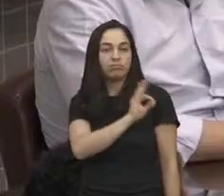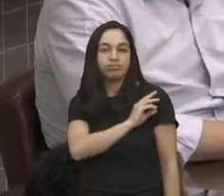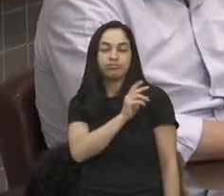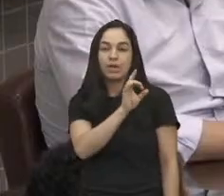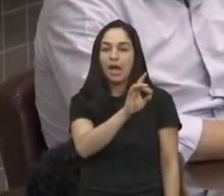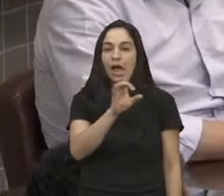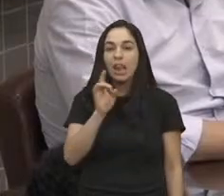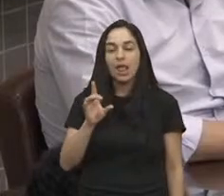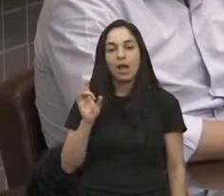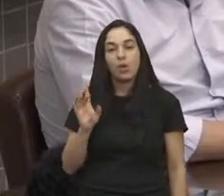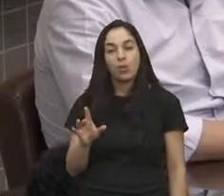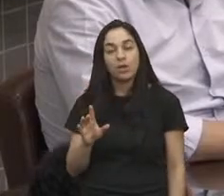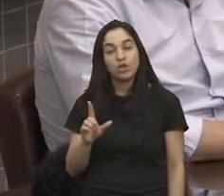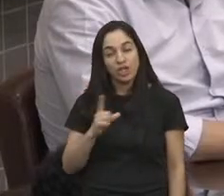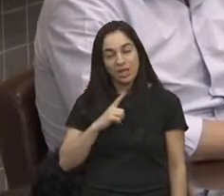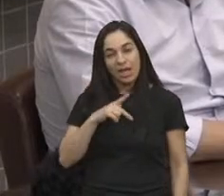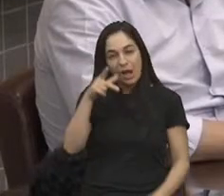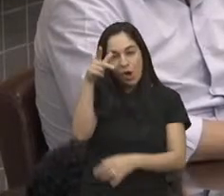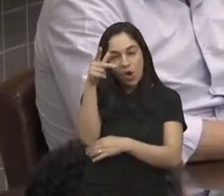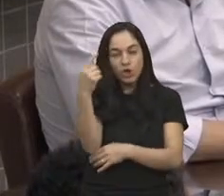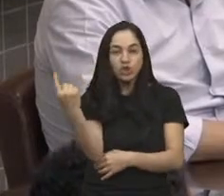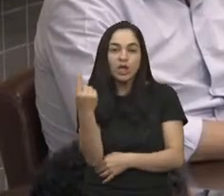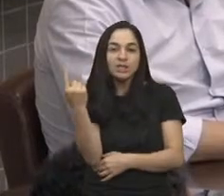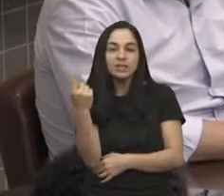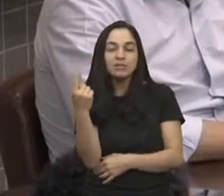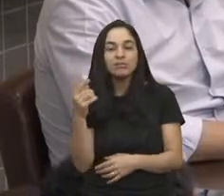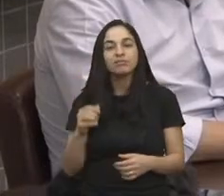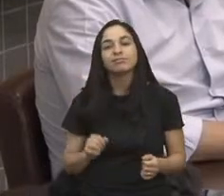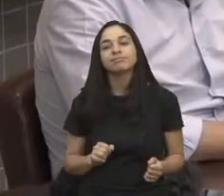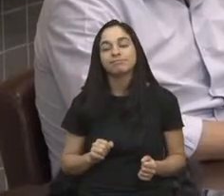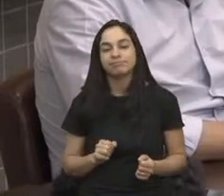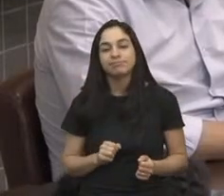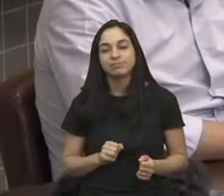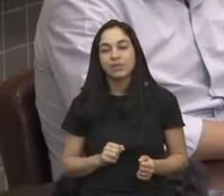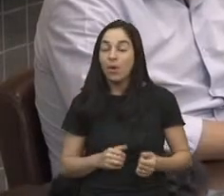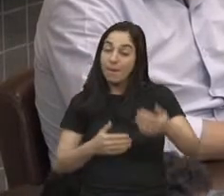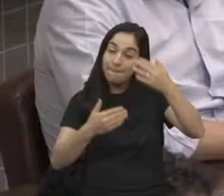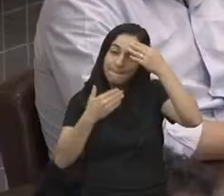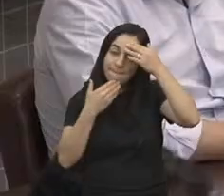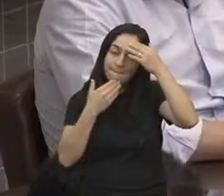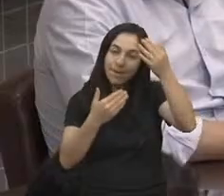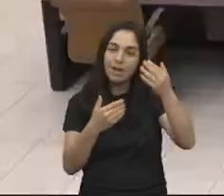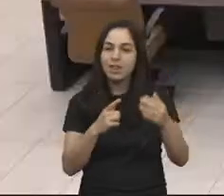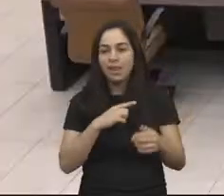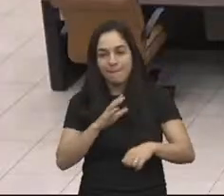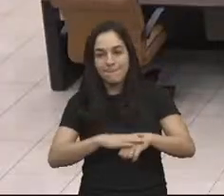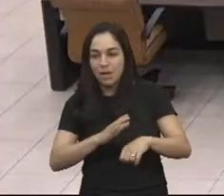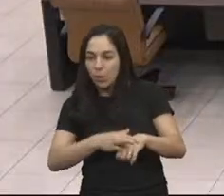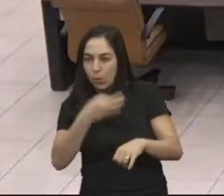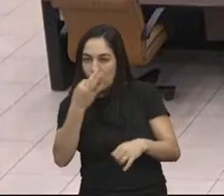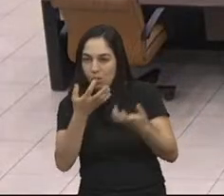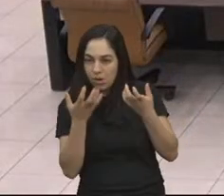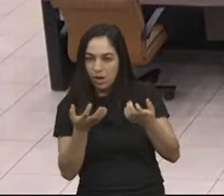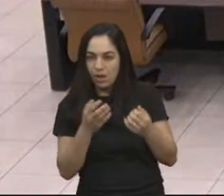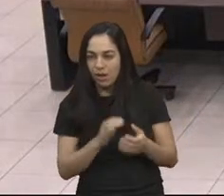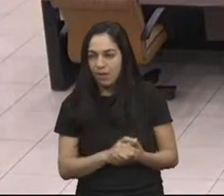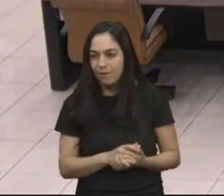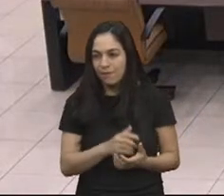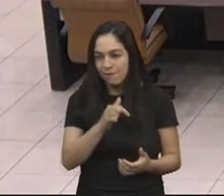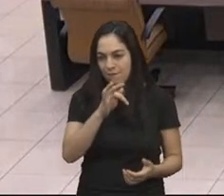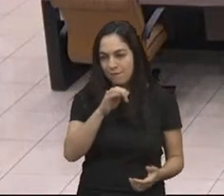Então, isso já está sendo estudado para poder ser implementado. Obrigado, Gustavo. Mais algum quer falar sobre esse assunto?